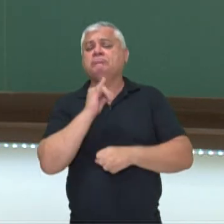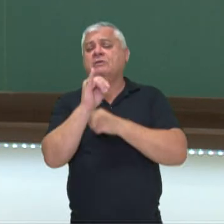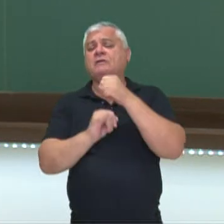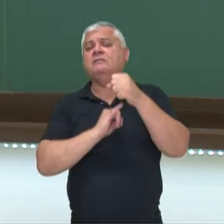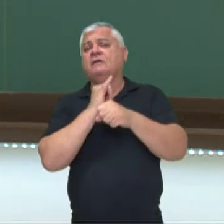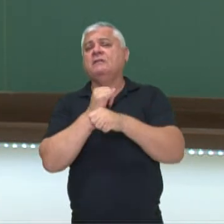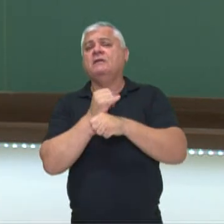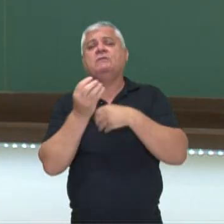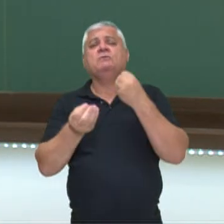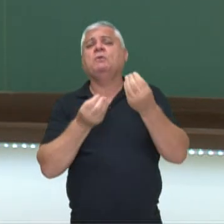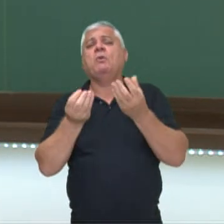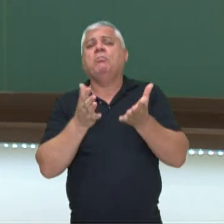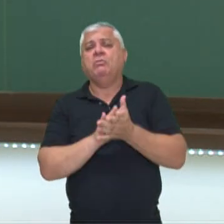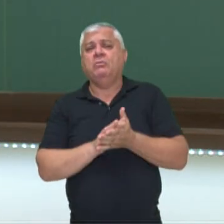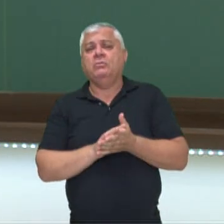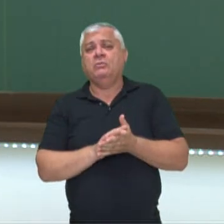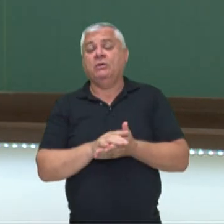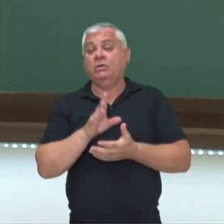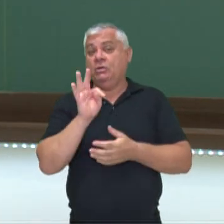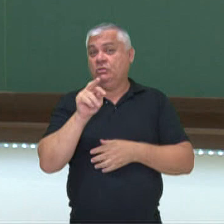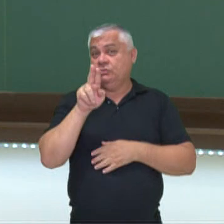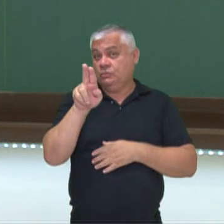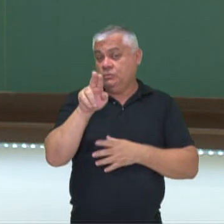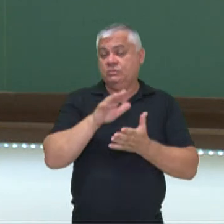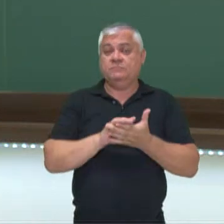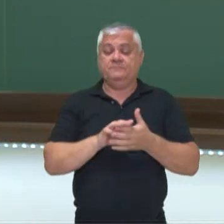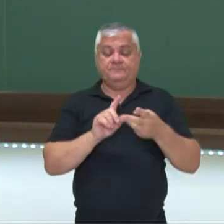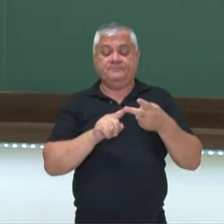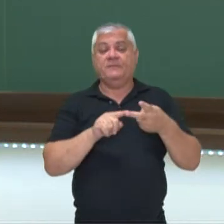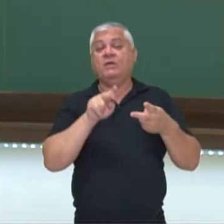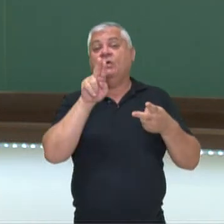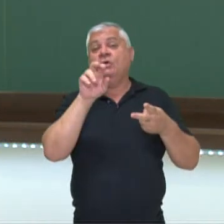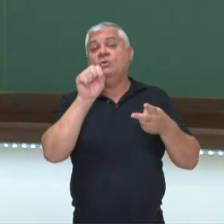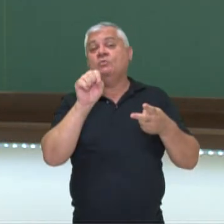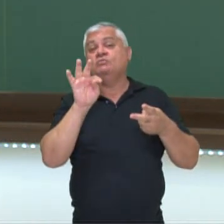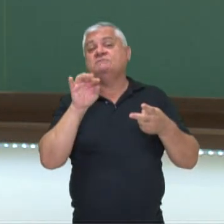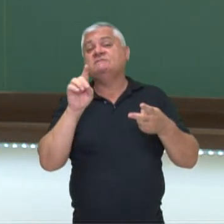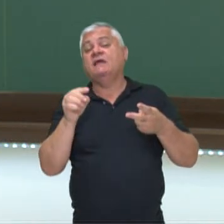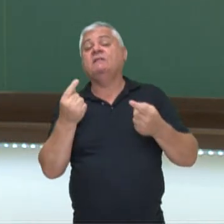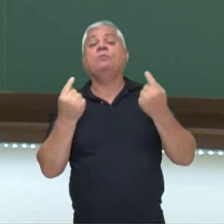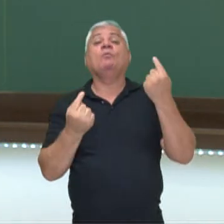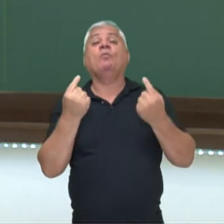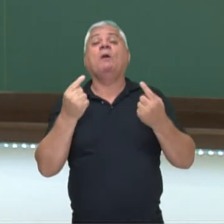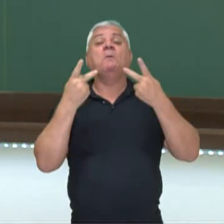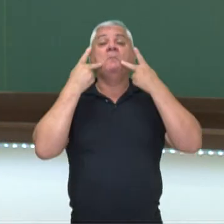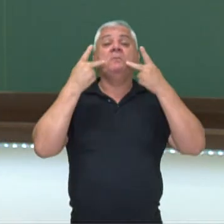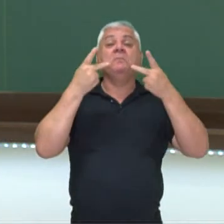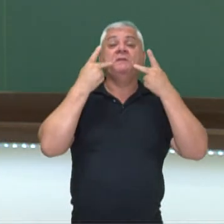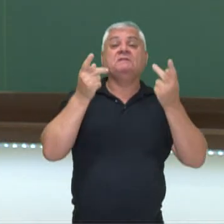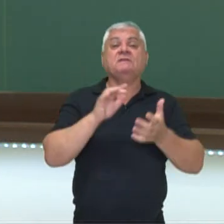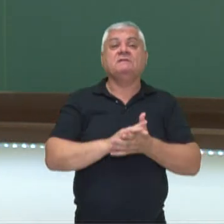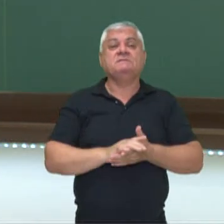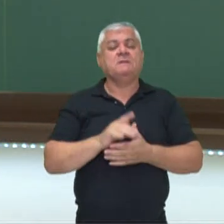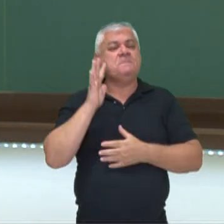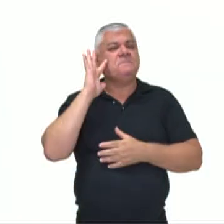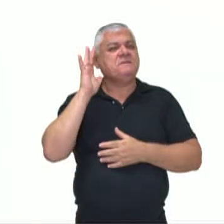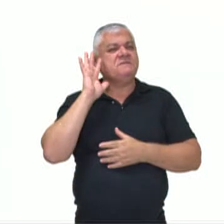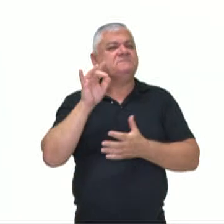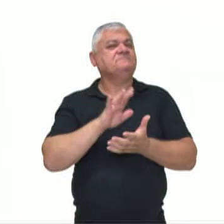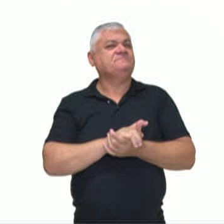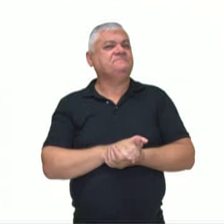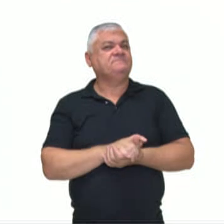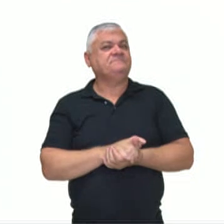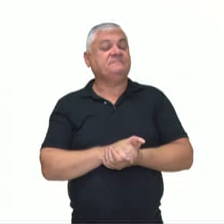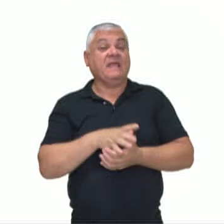usted? Então aí na internet, as pessoas, os anúncios publicitários utilizariam tu ou usted. Então, pense um pouquinho. Se